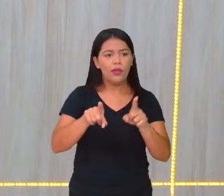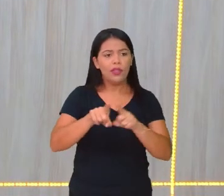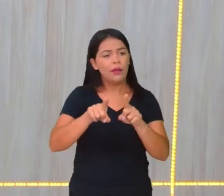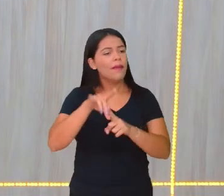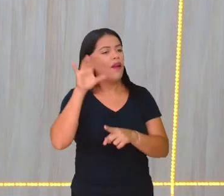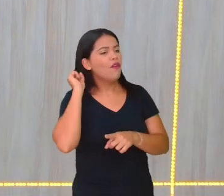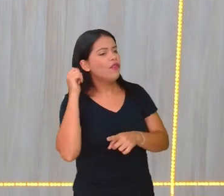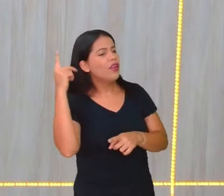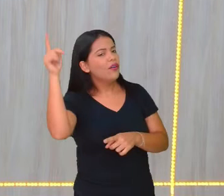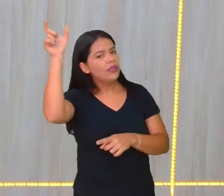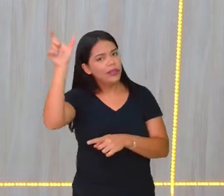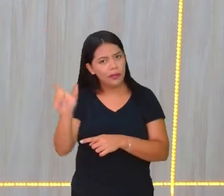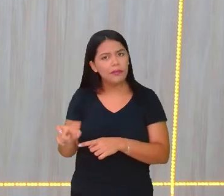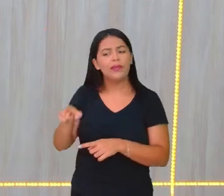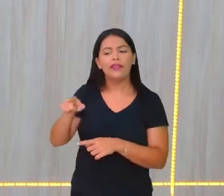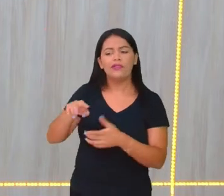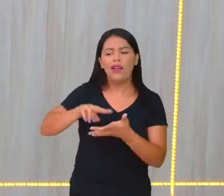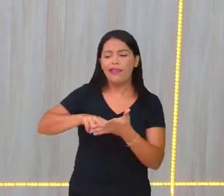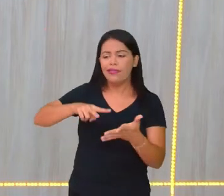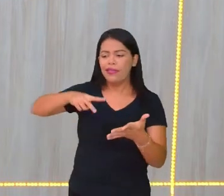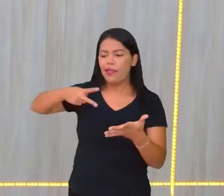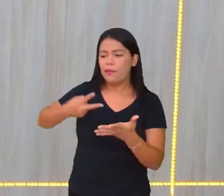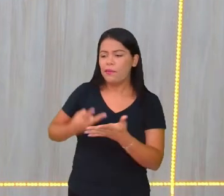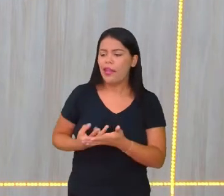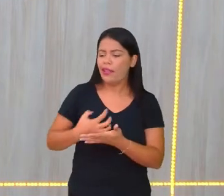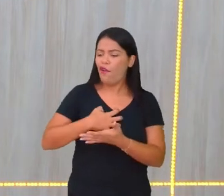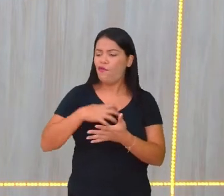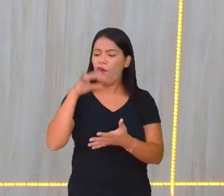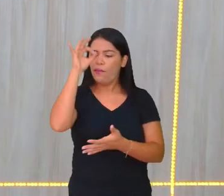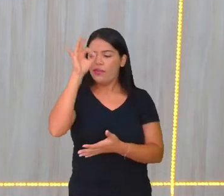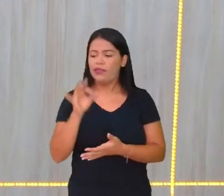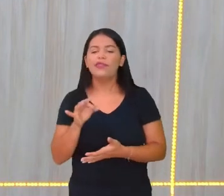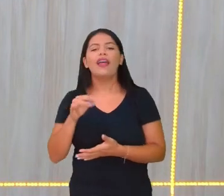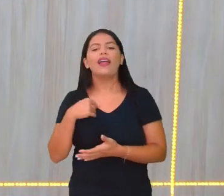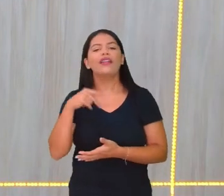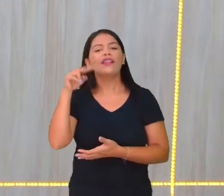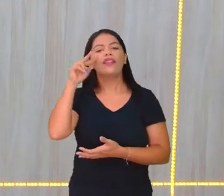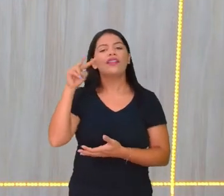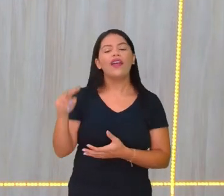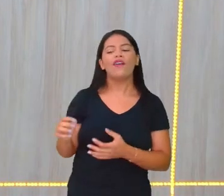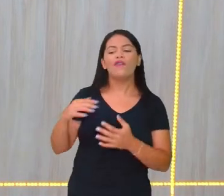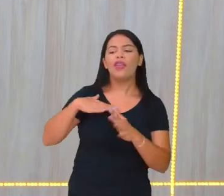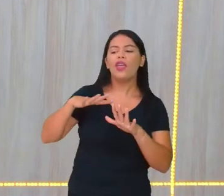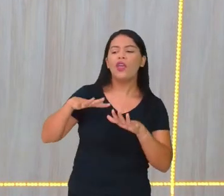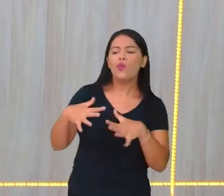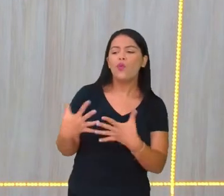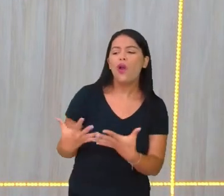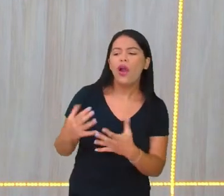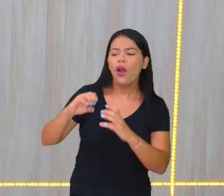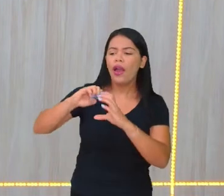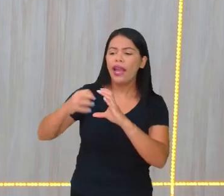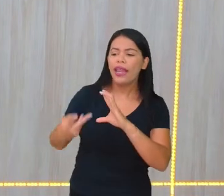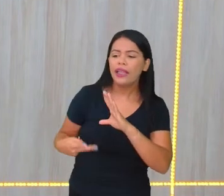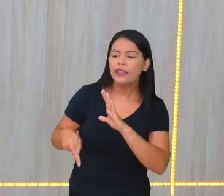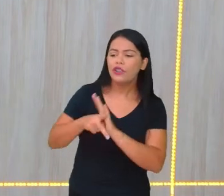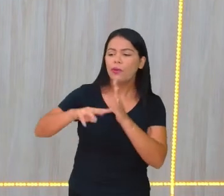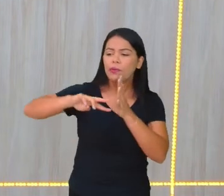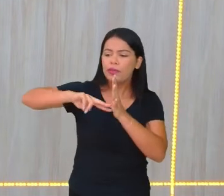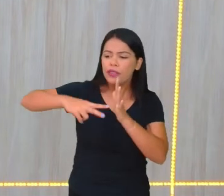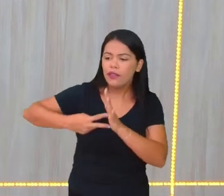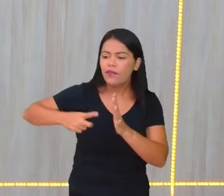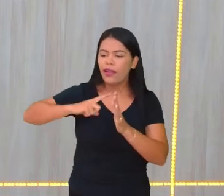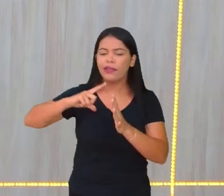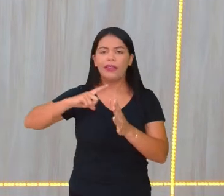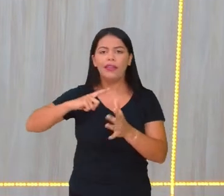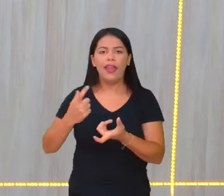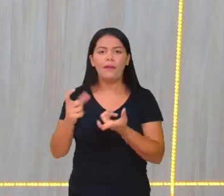do outro, não é? Interpretar da maneira correta, ver os efeitos de sentido que há nessas colocações, não